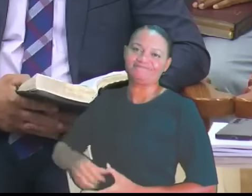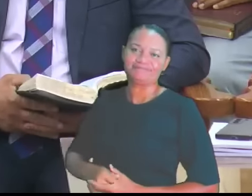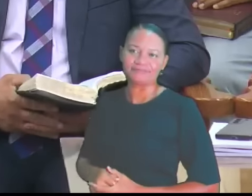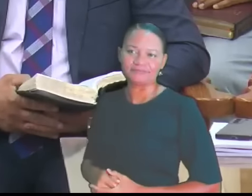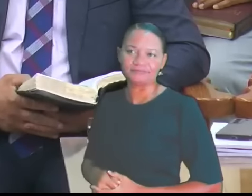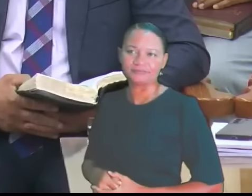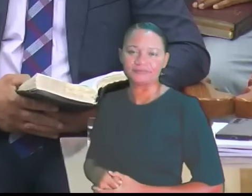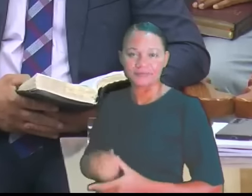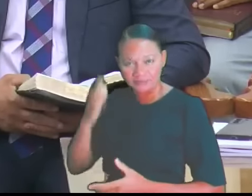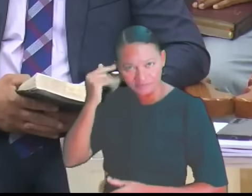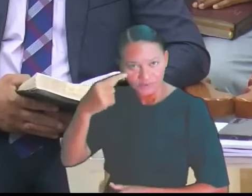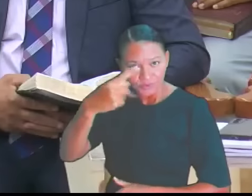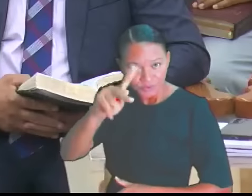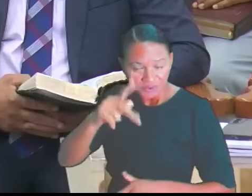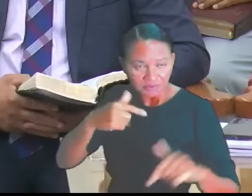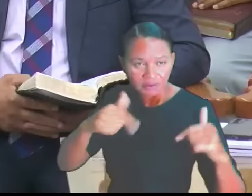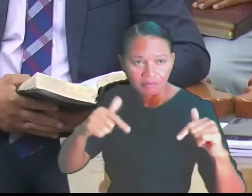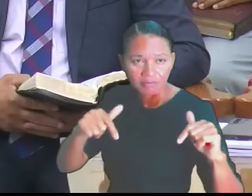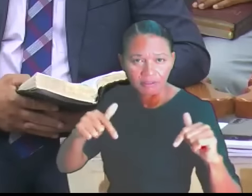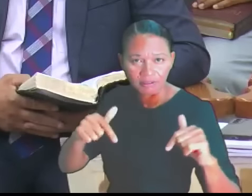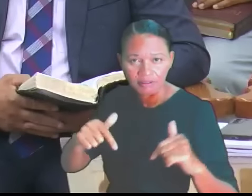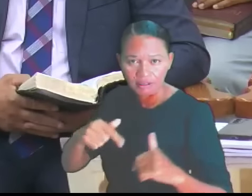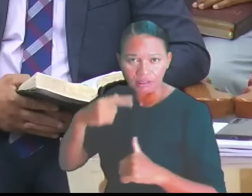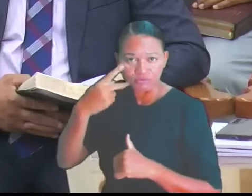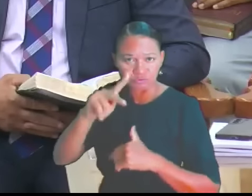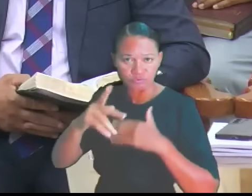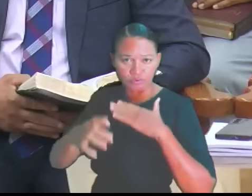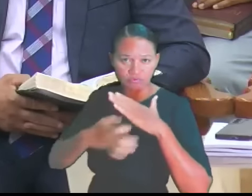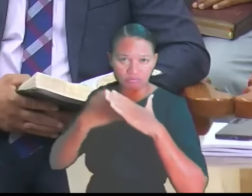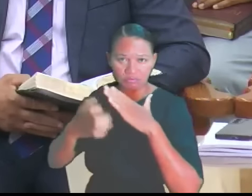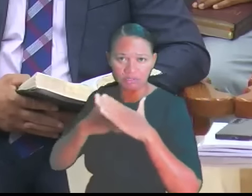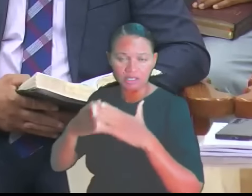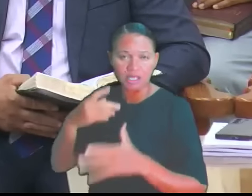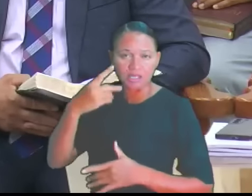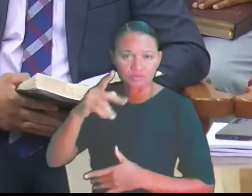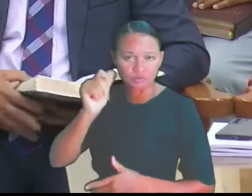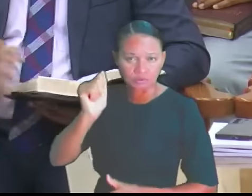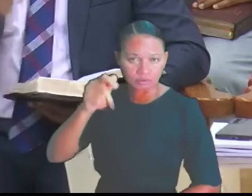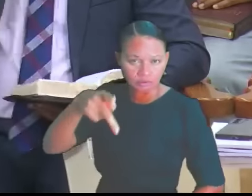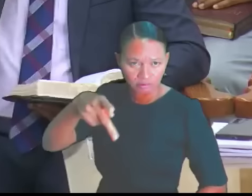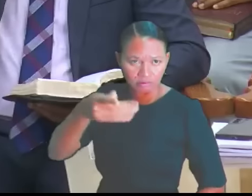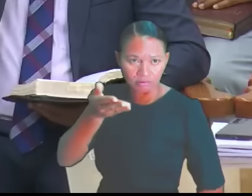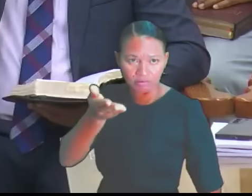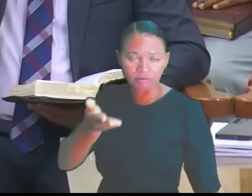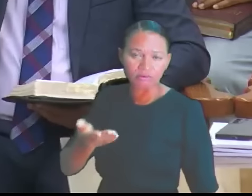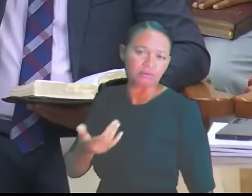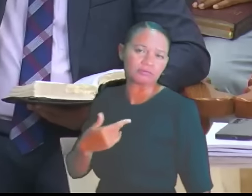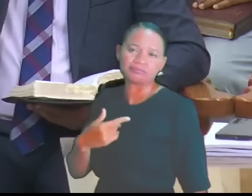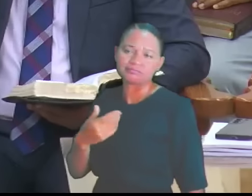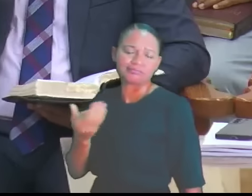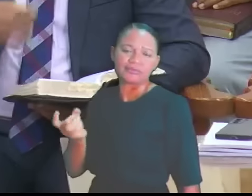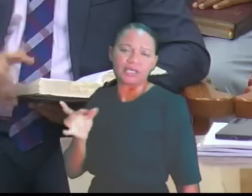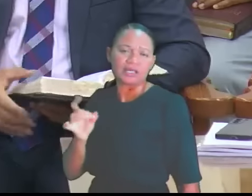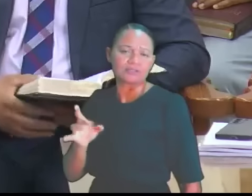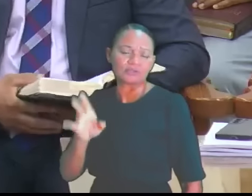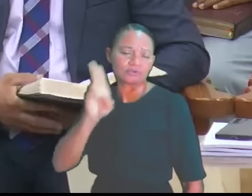Sabe o seu emprego? A sua empresa? A sua aposentadoria? Isso é só meio.